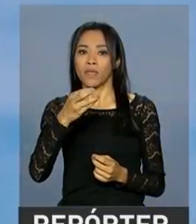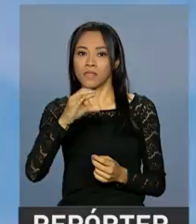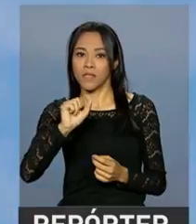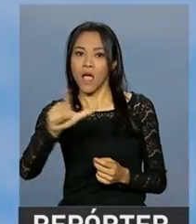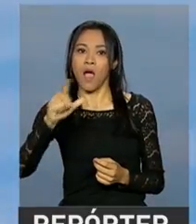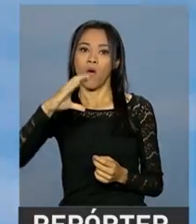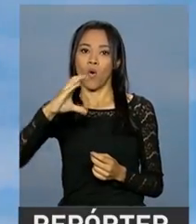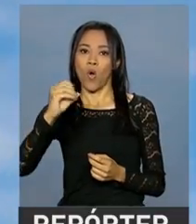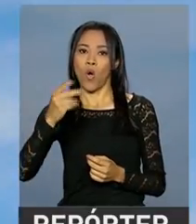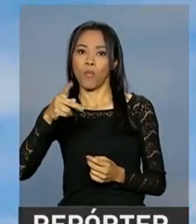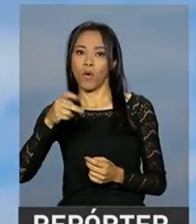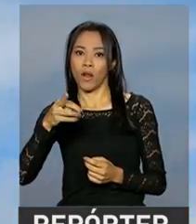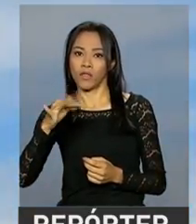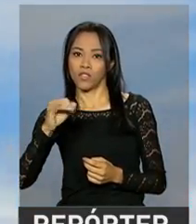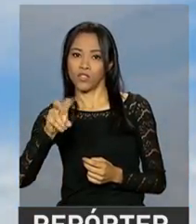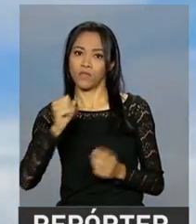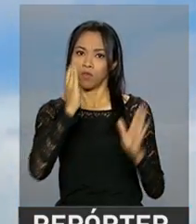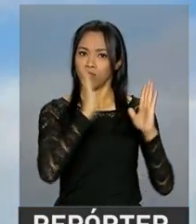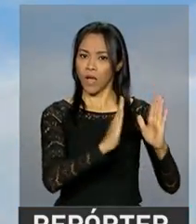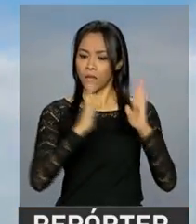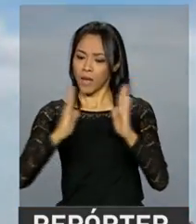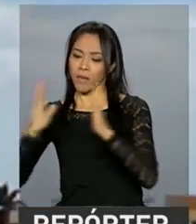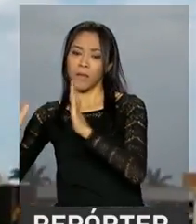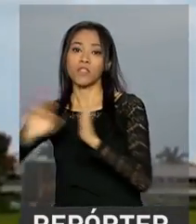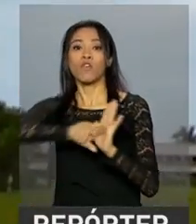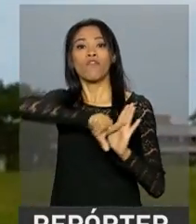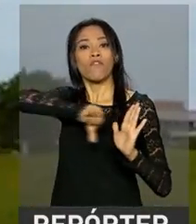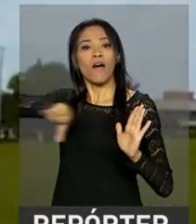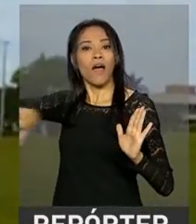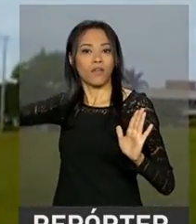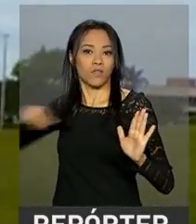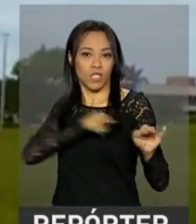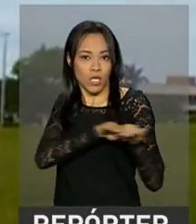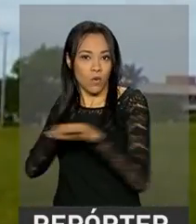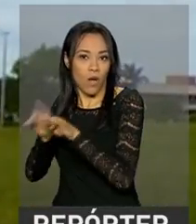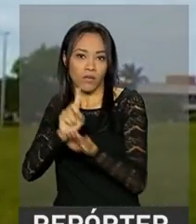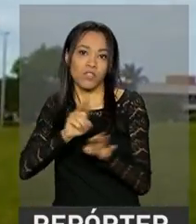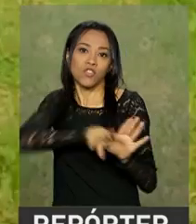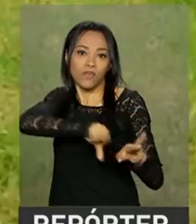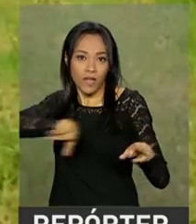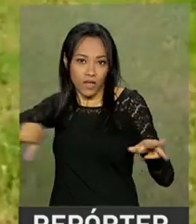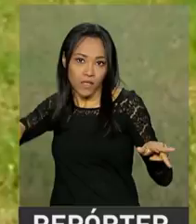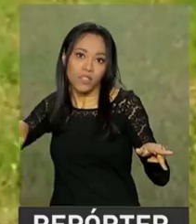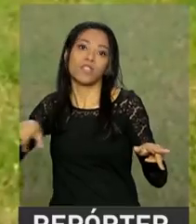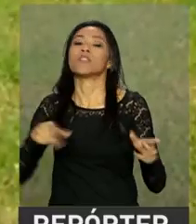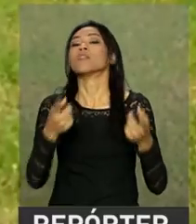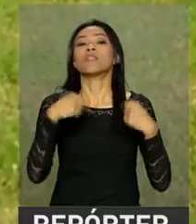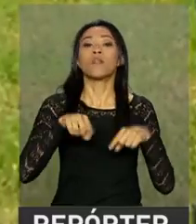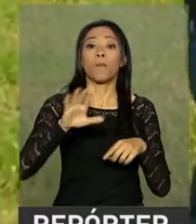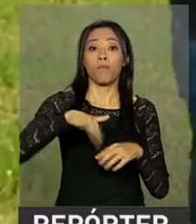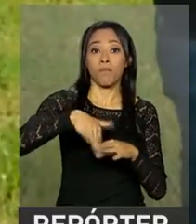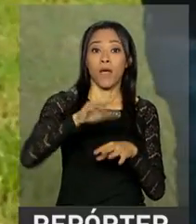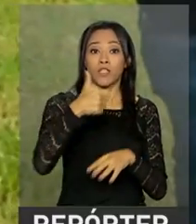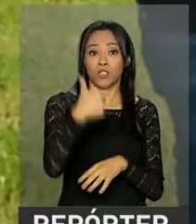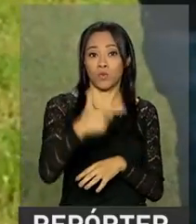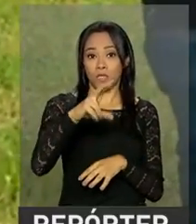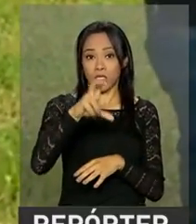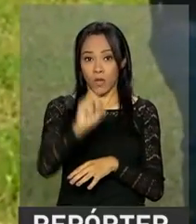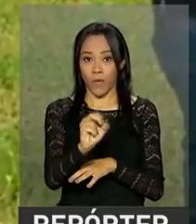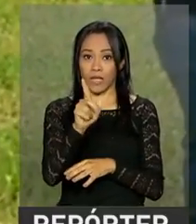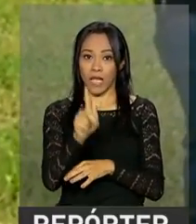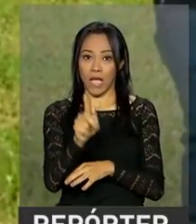ou experimentais a partir de agora os drones com mais de 20 de junho com mais de 250 gramas